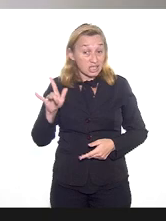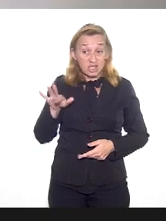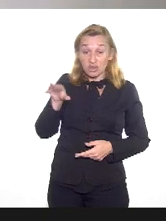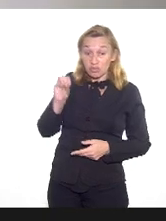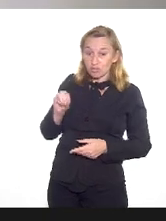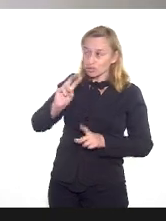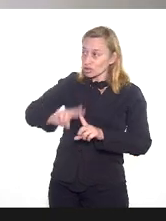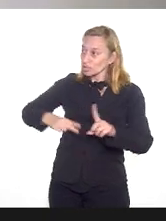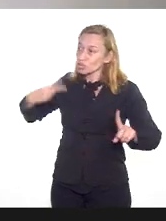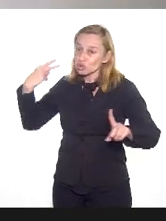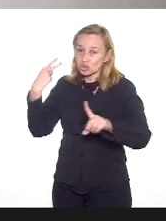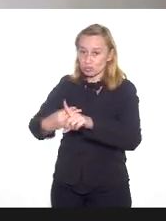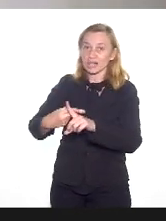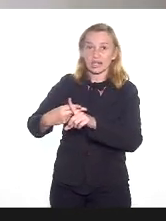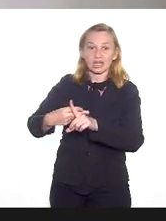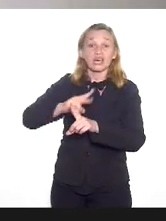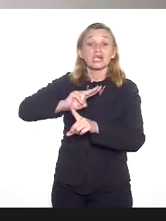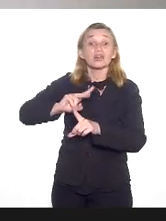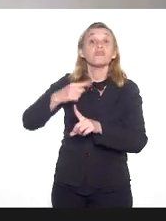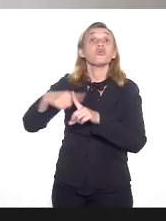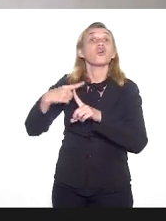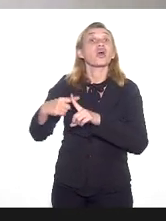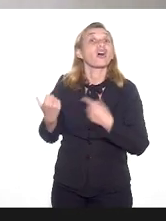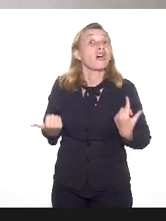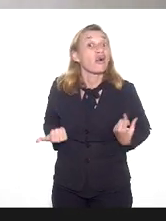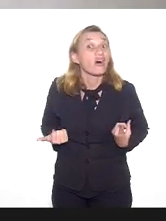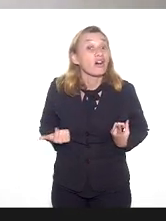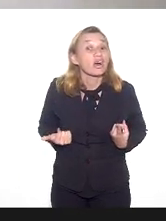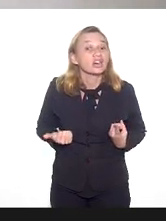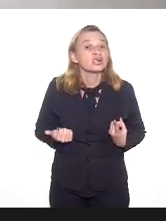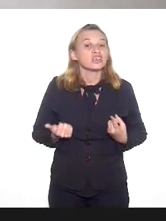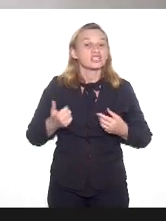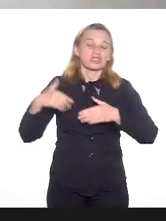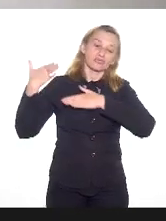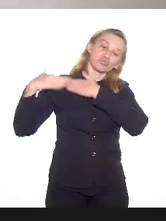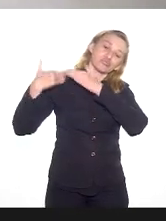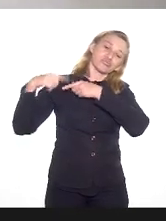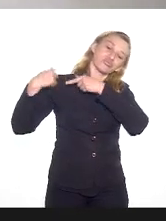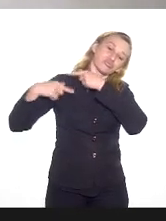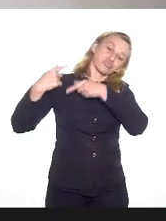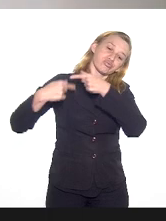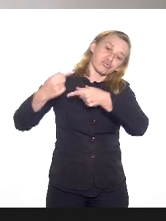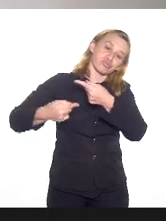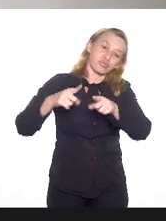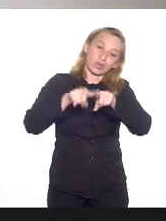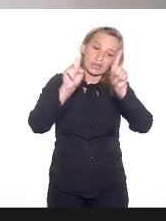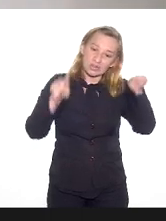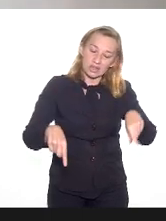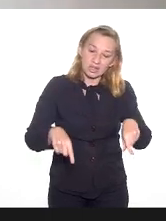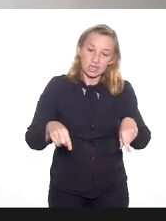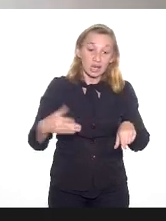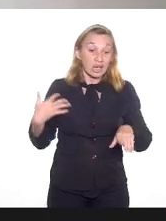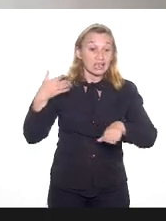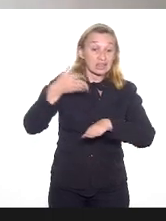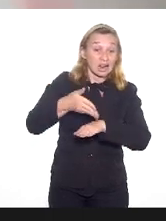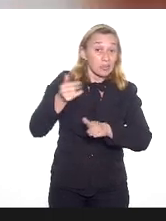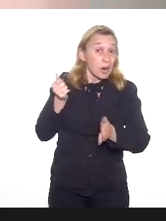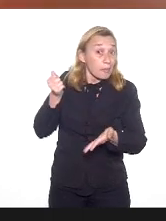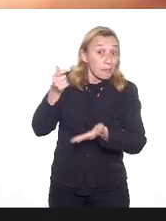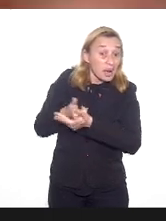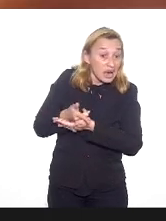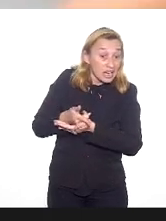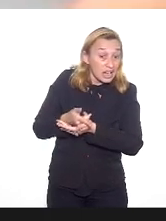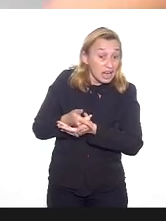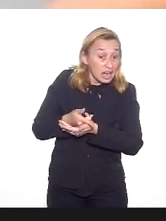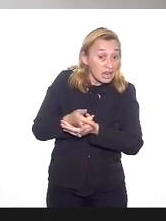se multiplica. Ele se multiplica por quê? Porque gerações de servidores que deveriam entrar para contribuir